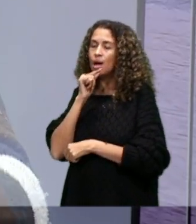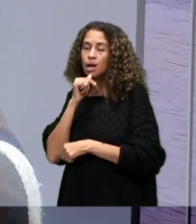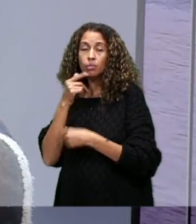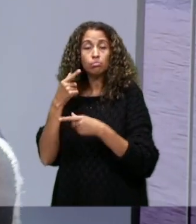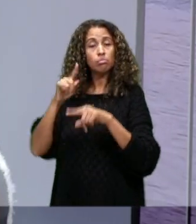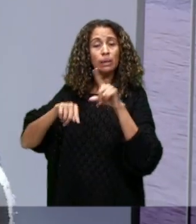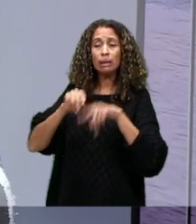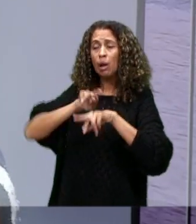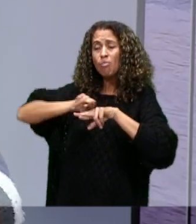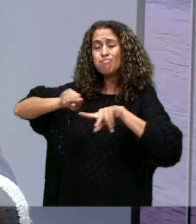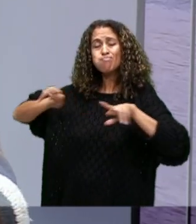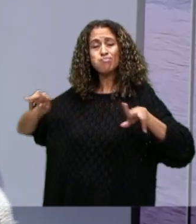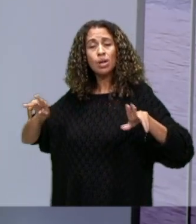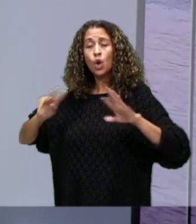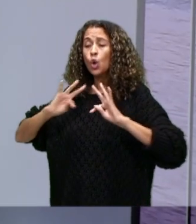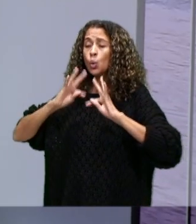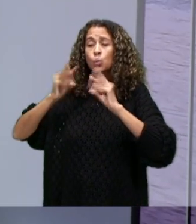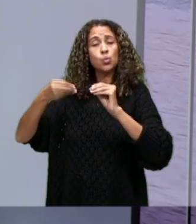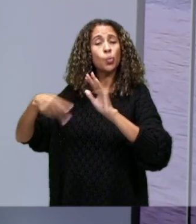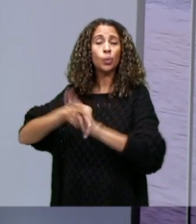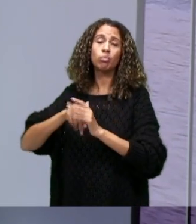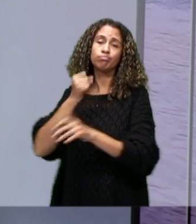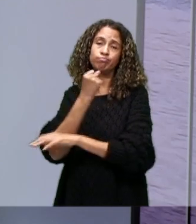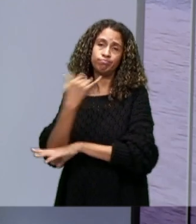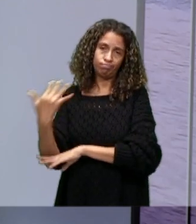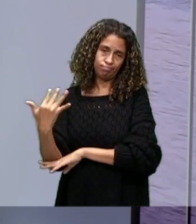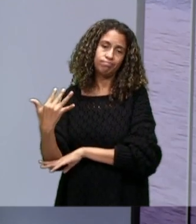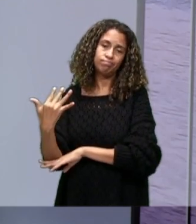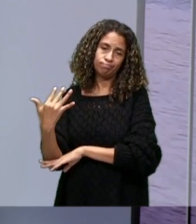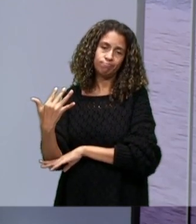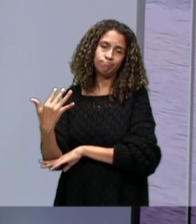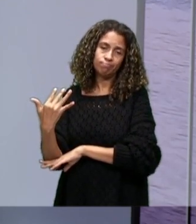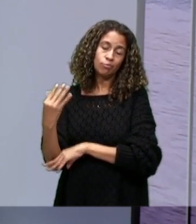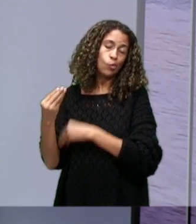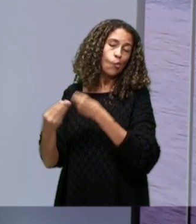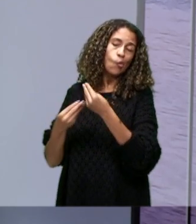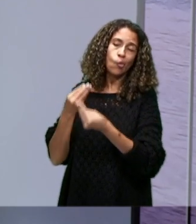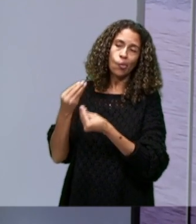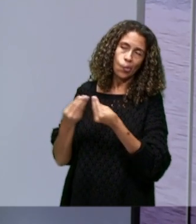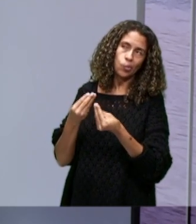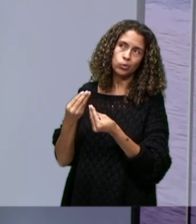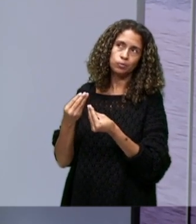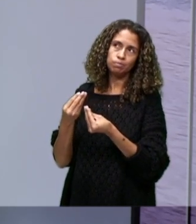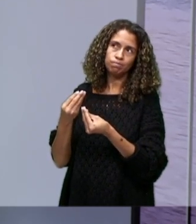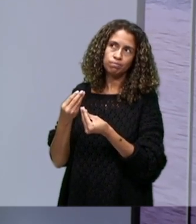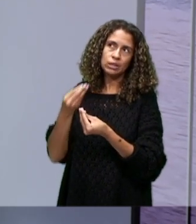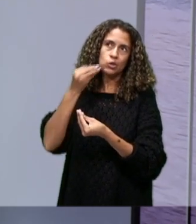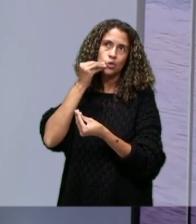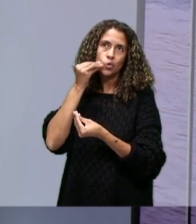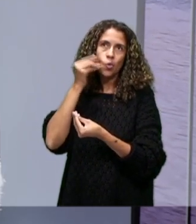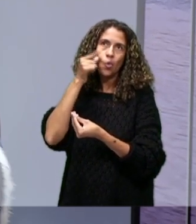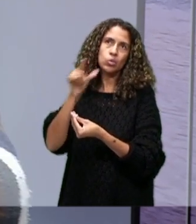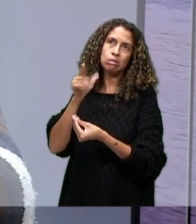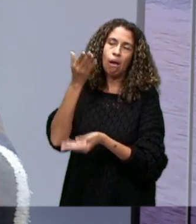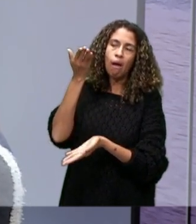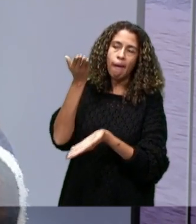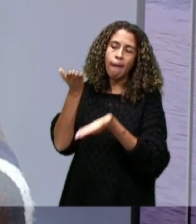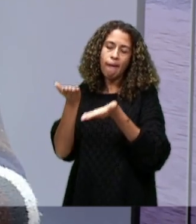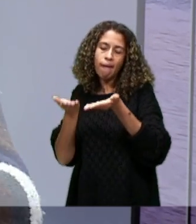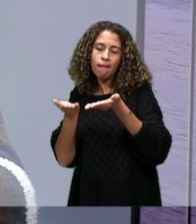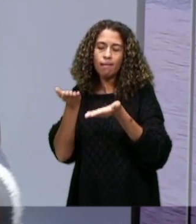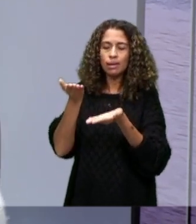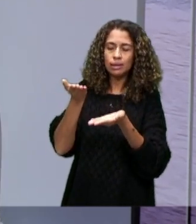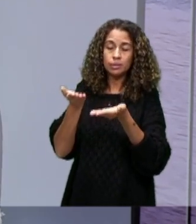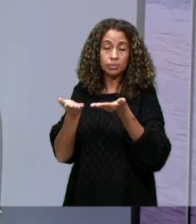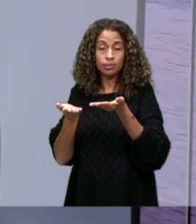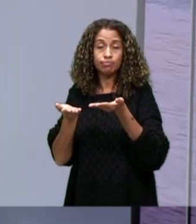eu preciso de ferro, de madeira, tudo vem da natureza, né? Então, como que a gente equilibra isso tudo, esses três pilares,